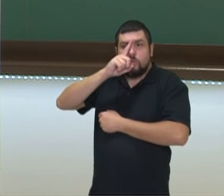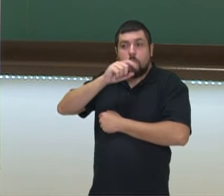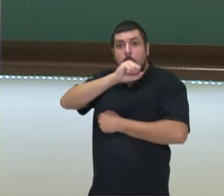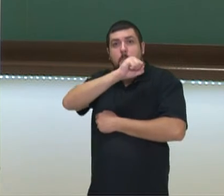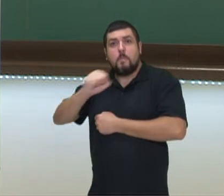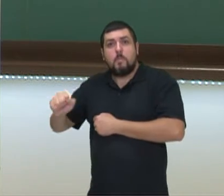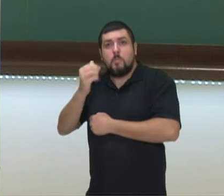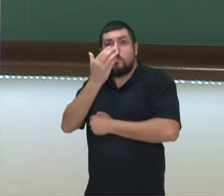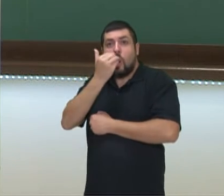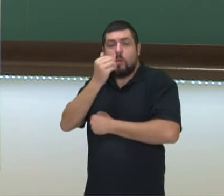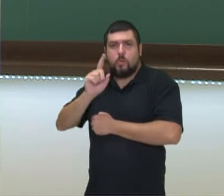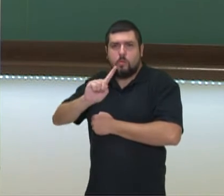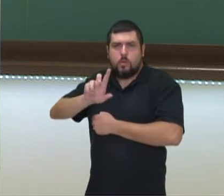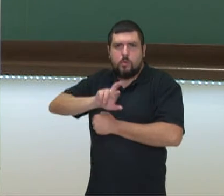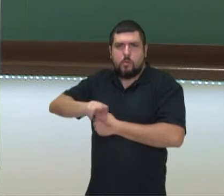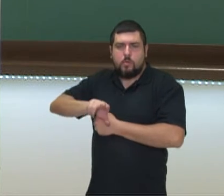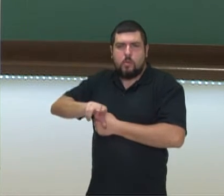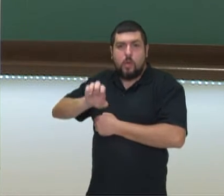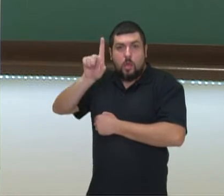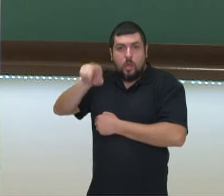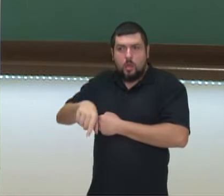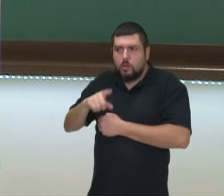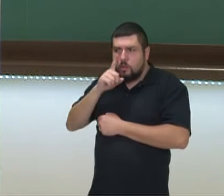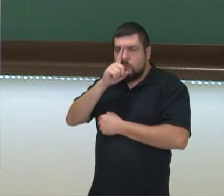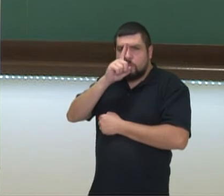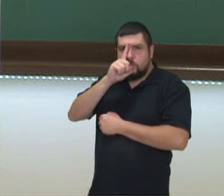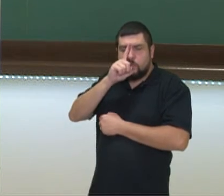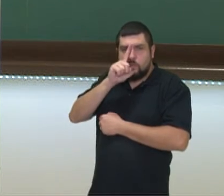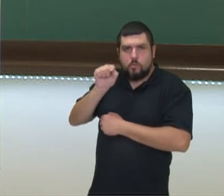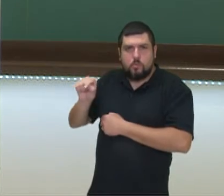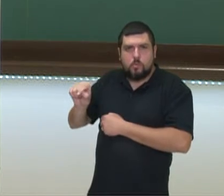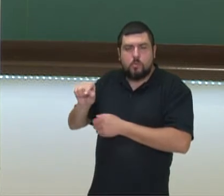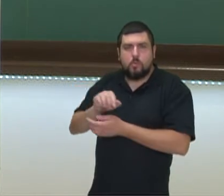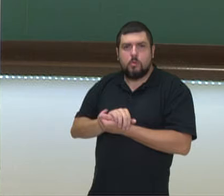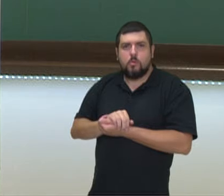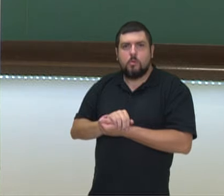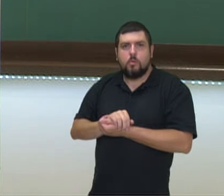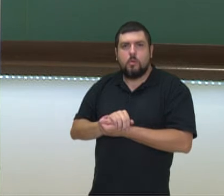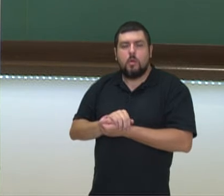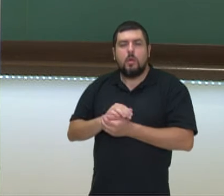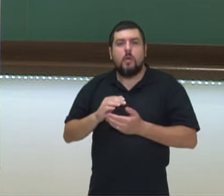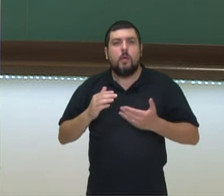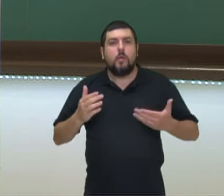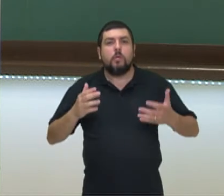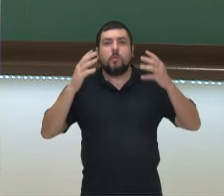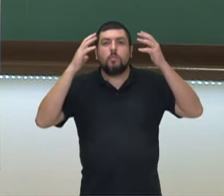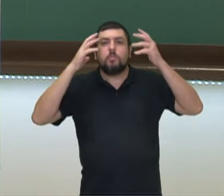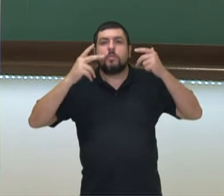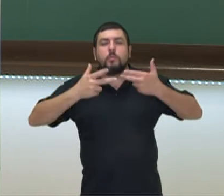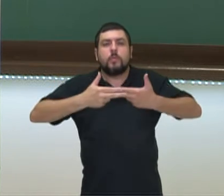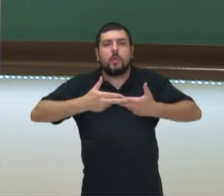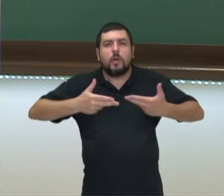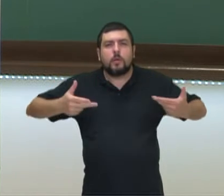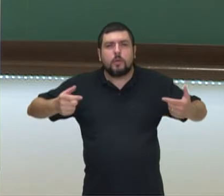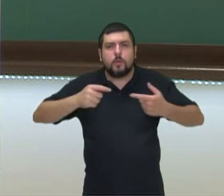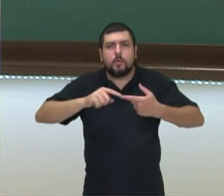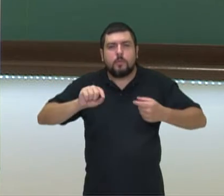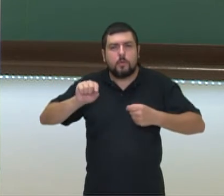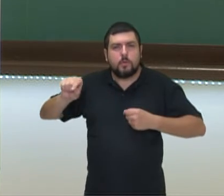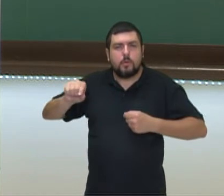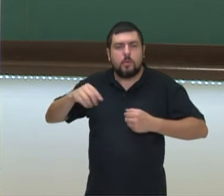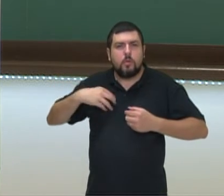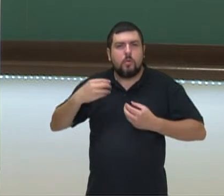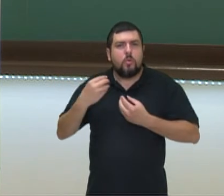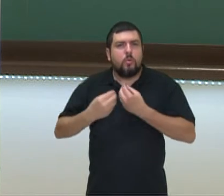mais comum, né? Essas pinturas, né, mais representativas de animais, essa representação da figura